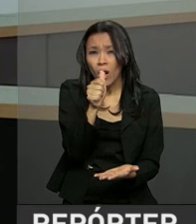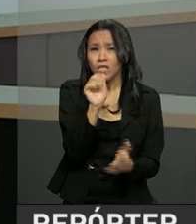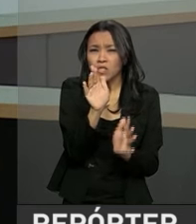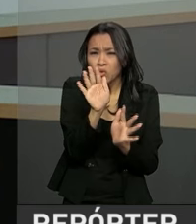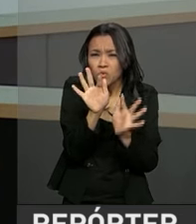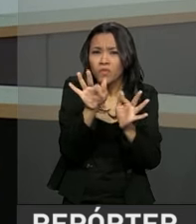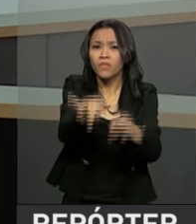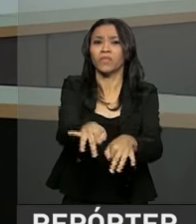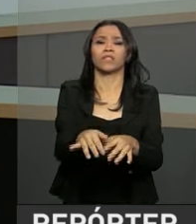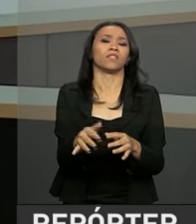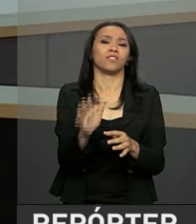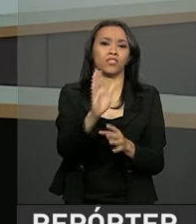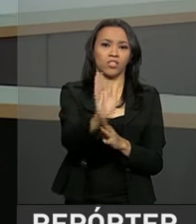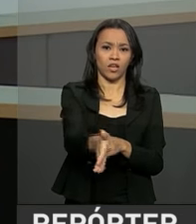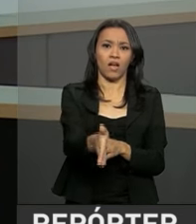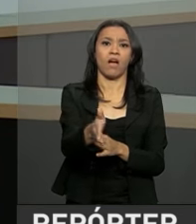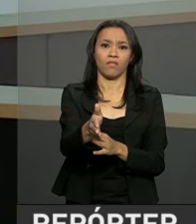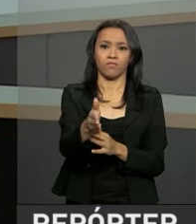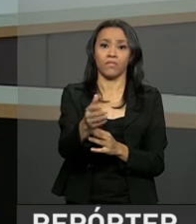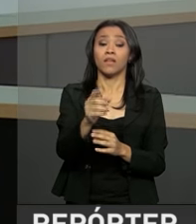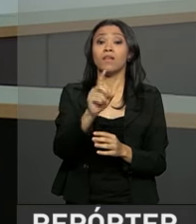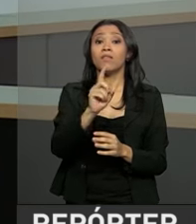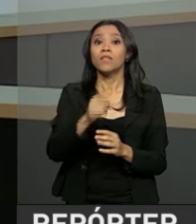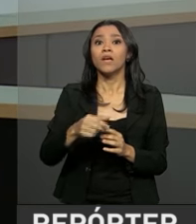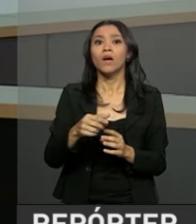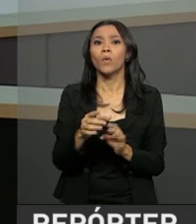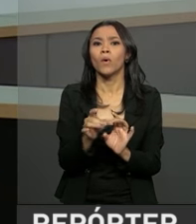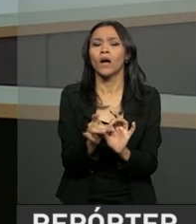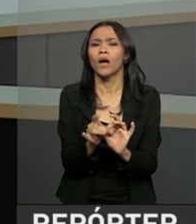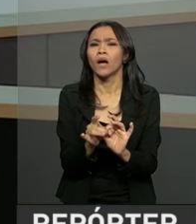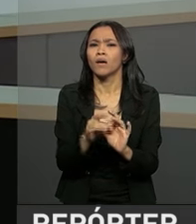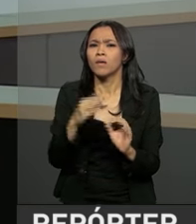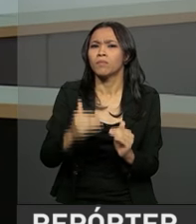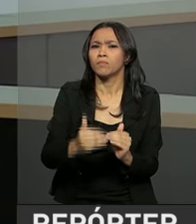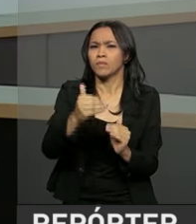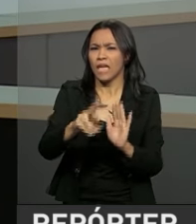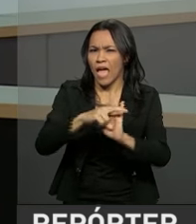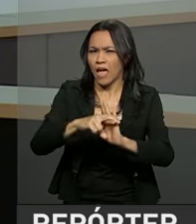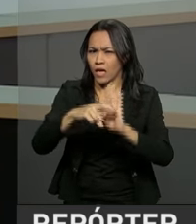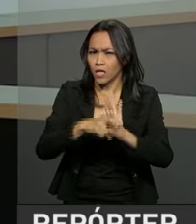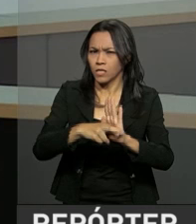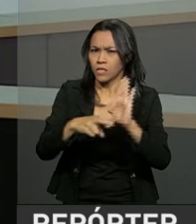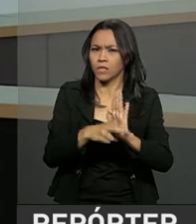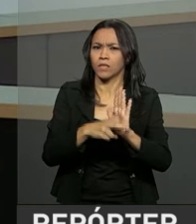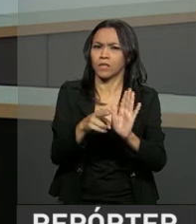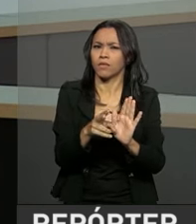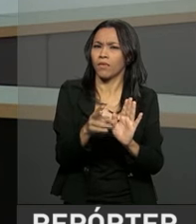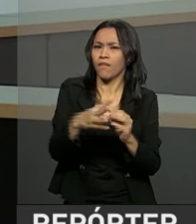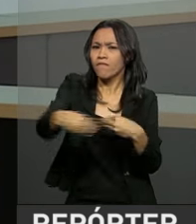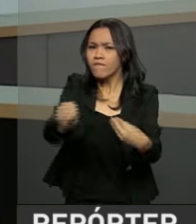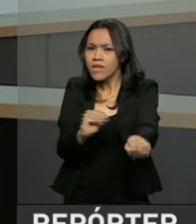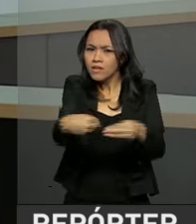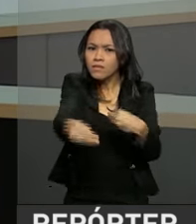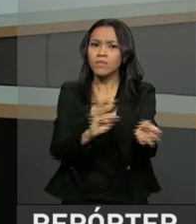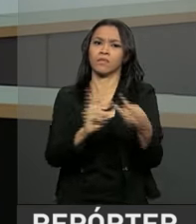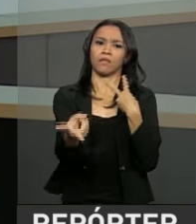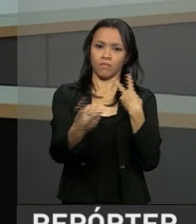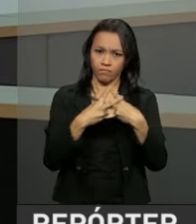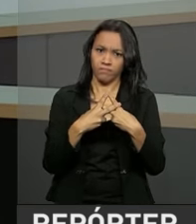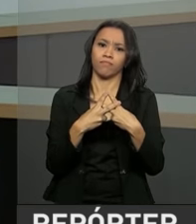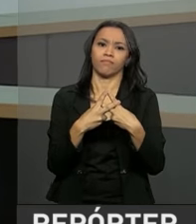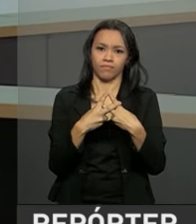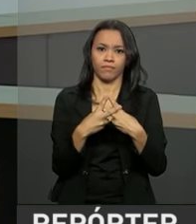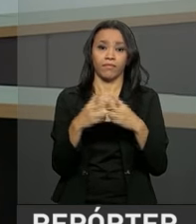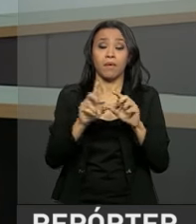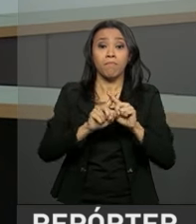que se verifique não uma progressão, mas um livramento com uma série de restrições. Então, isso não só para os crimes hediondos,